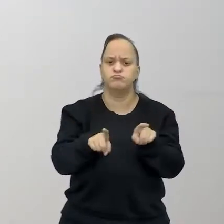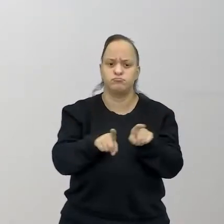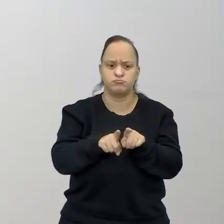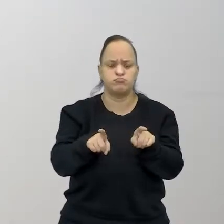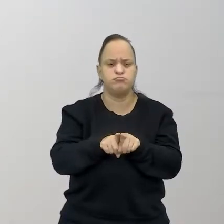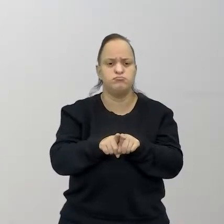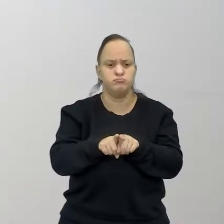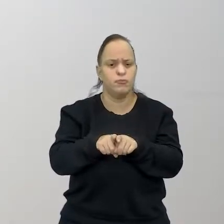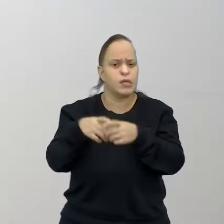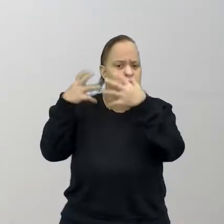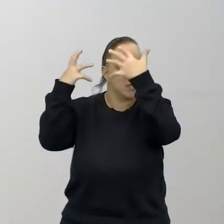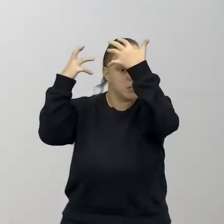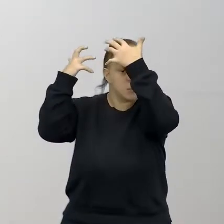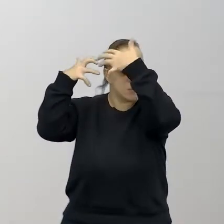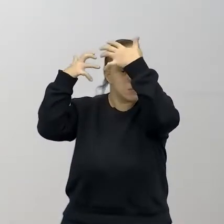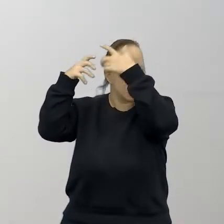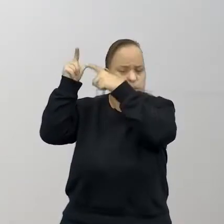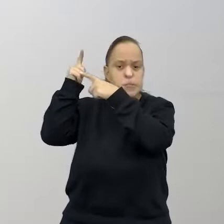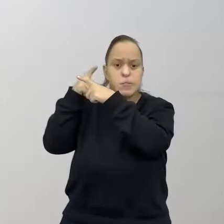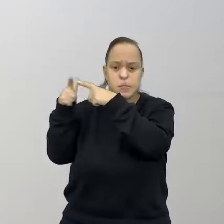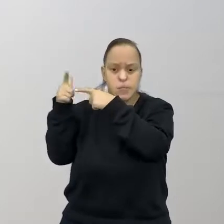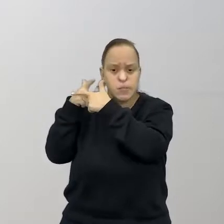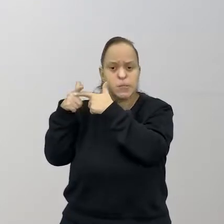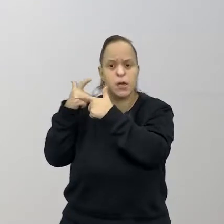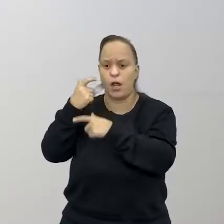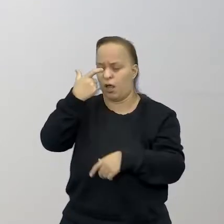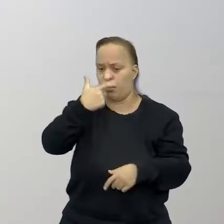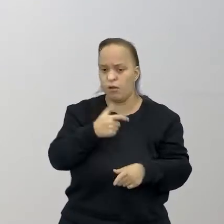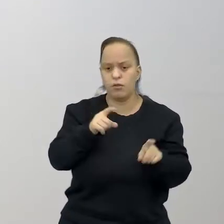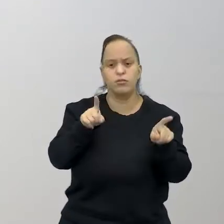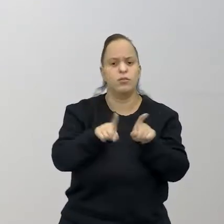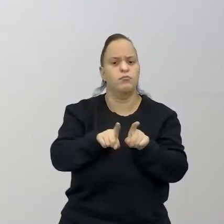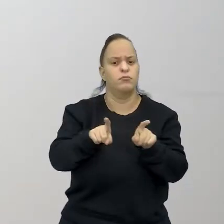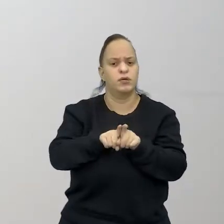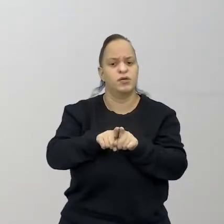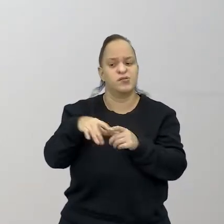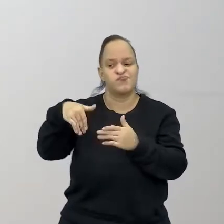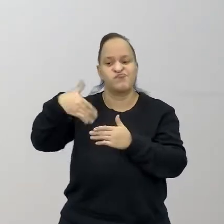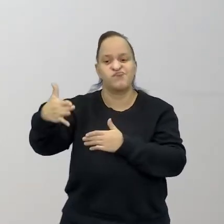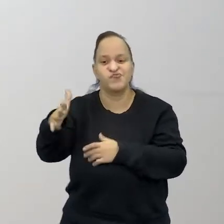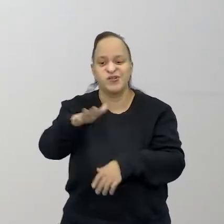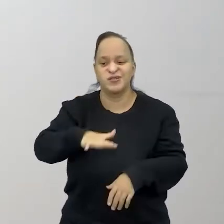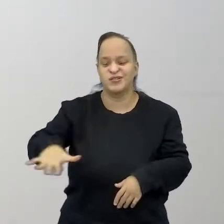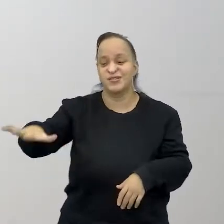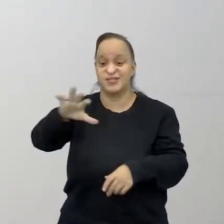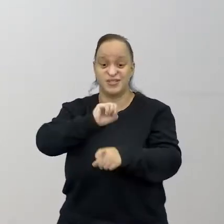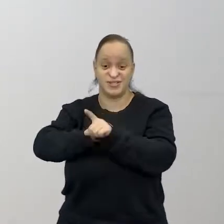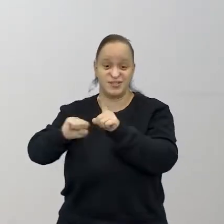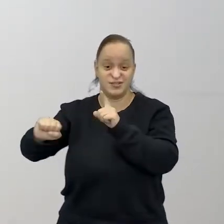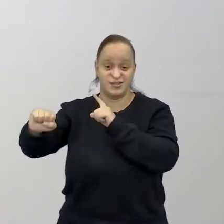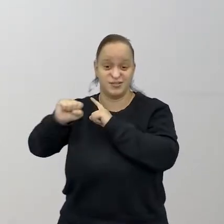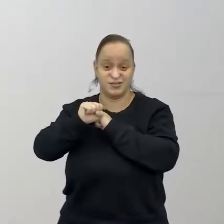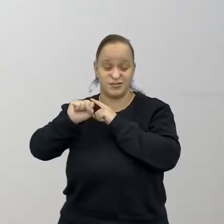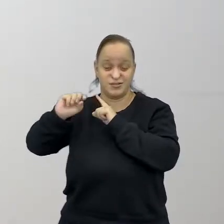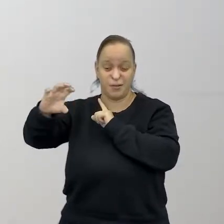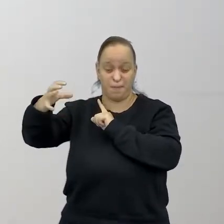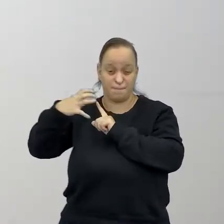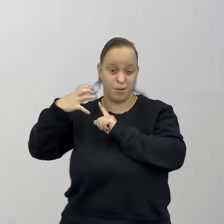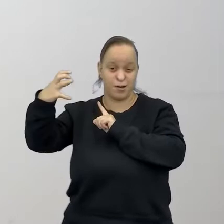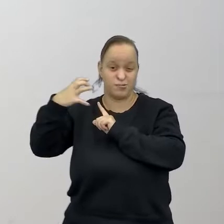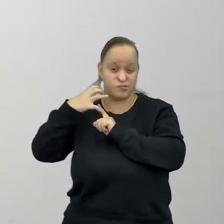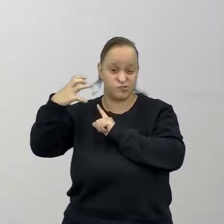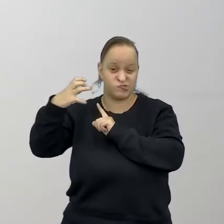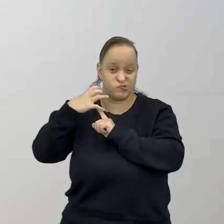adoecemos mentalmente na pandemia. E foi um processo externo. Então, foi um processo social que gerou esses reflexos na nossa própria